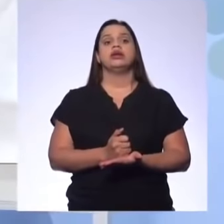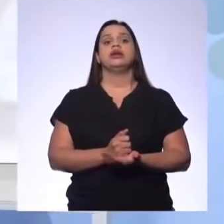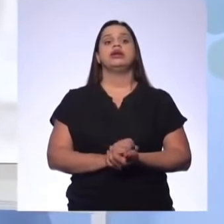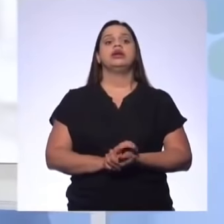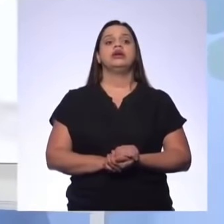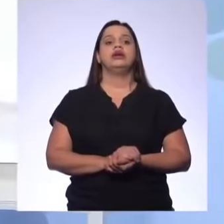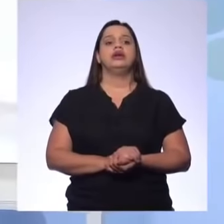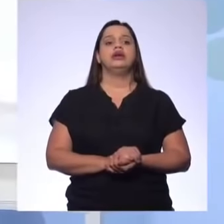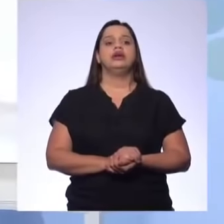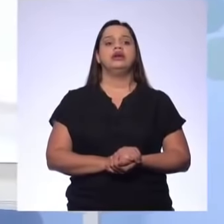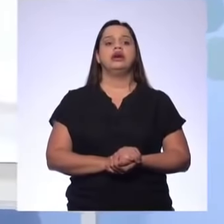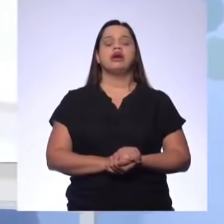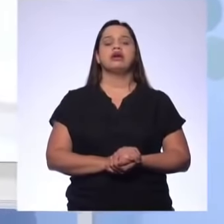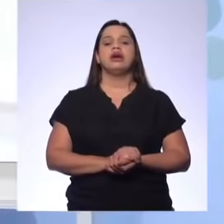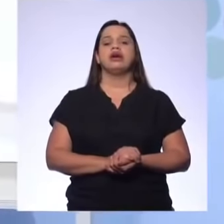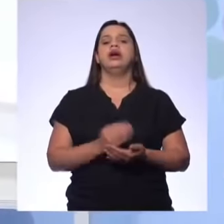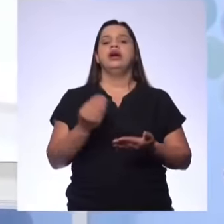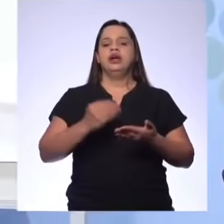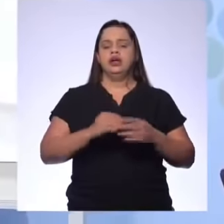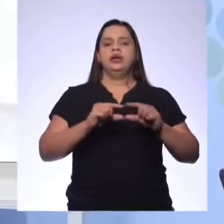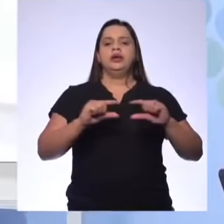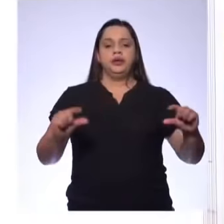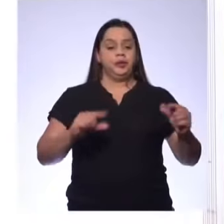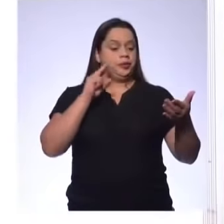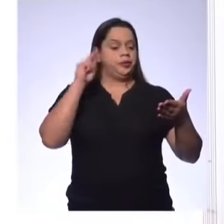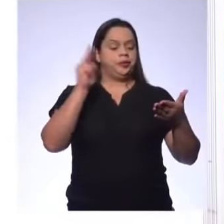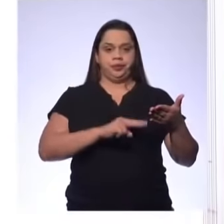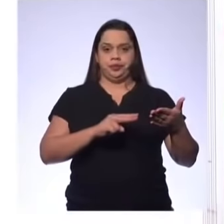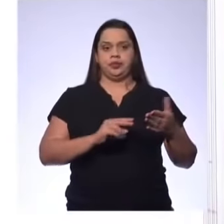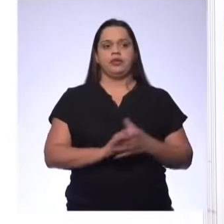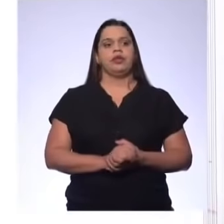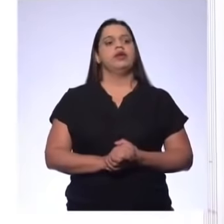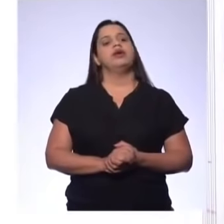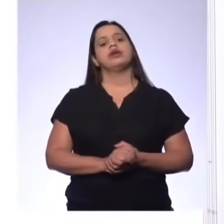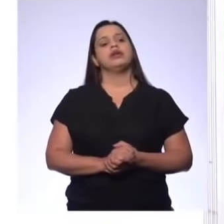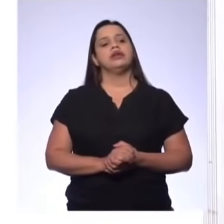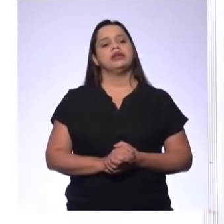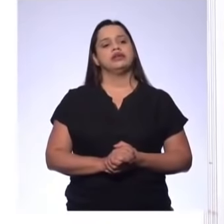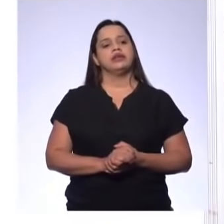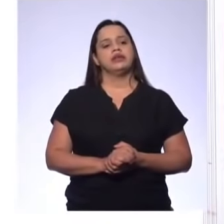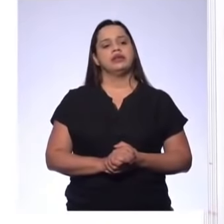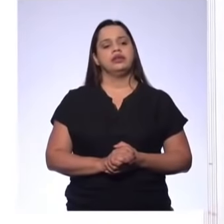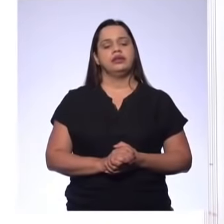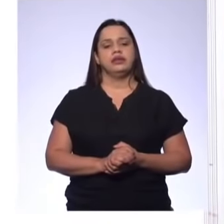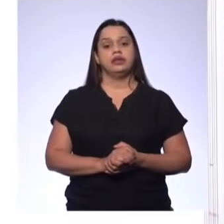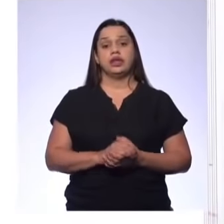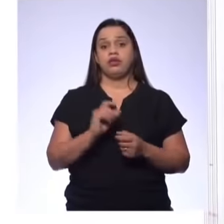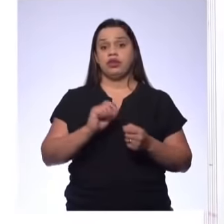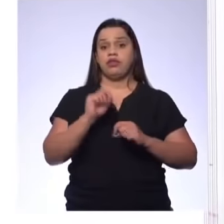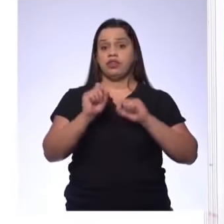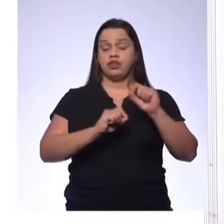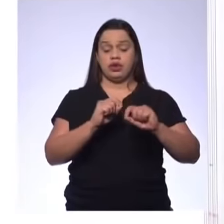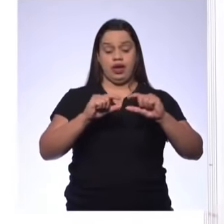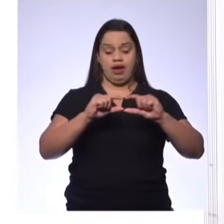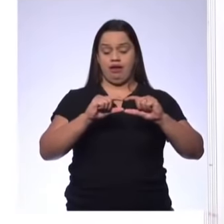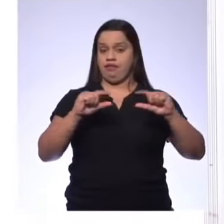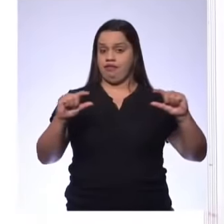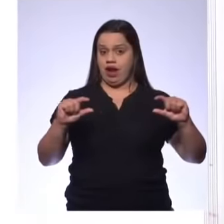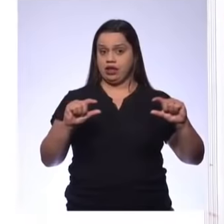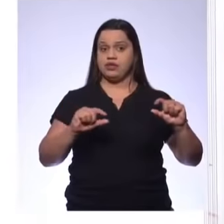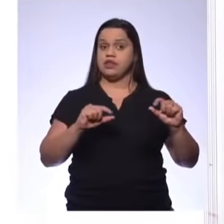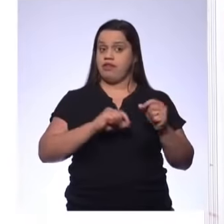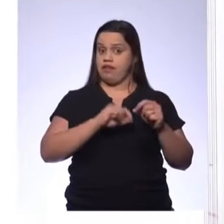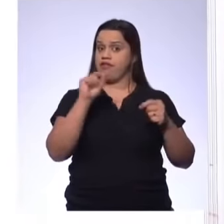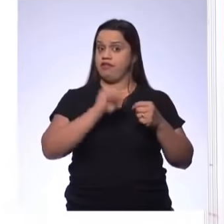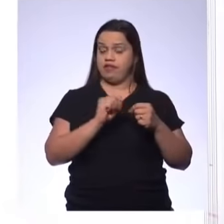isso videogames eu jogo videogame se der e Sancho music ai licitante music você vai criar a frase